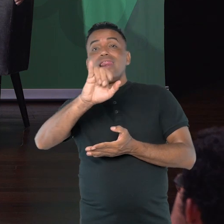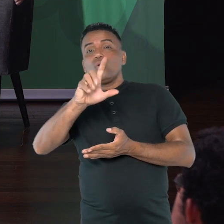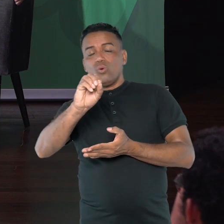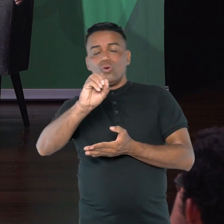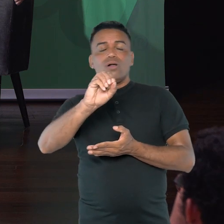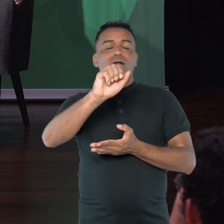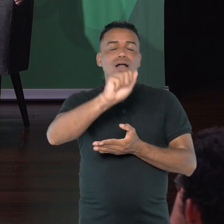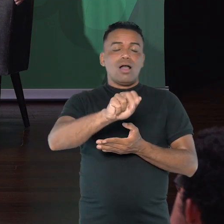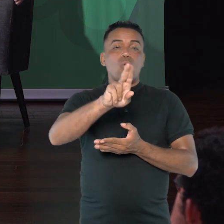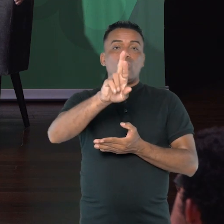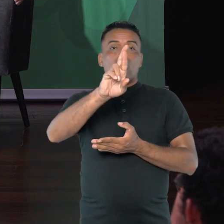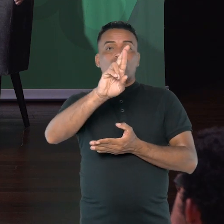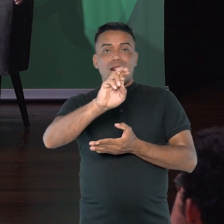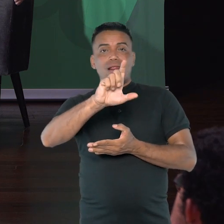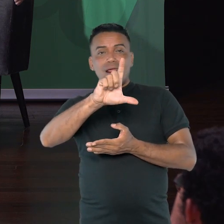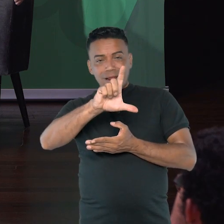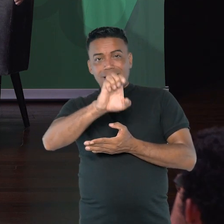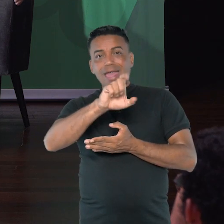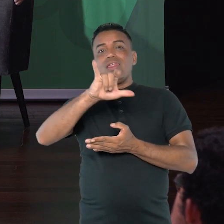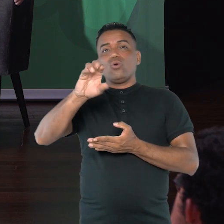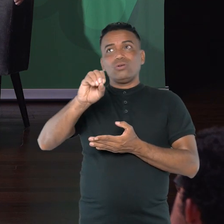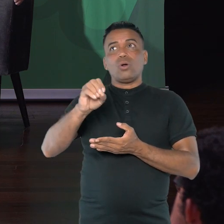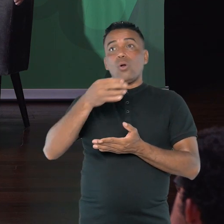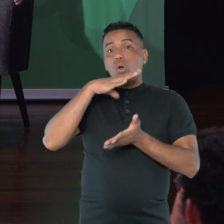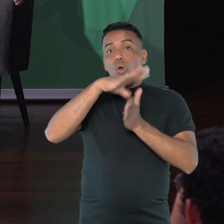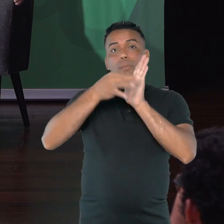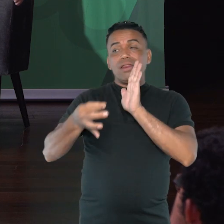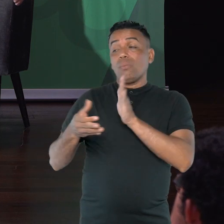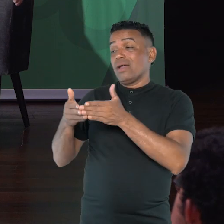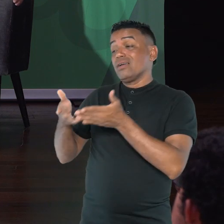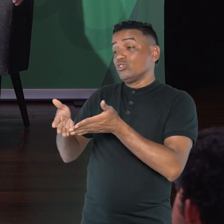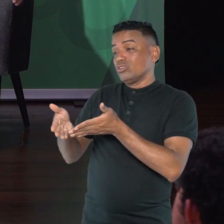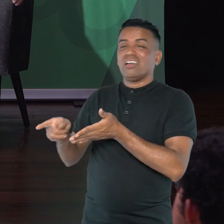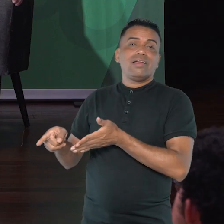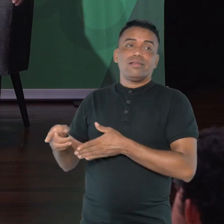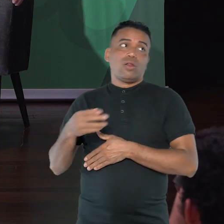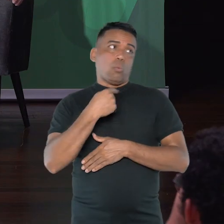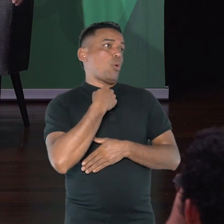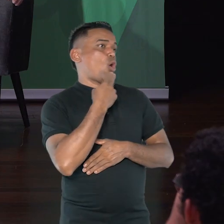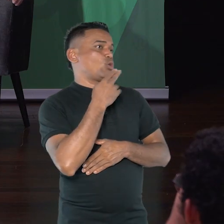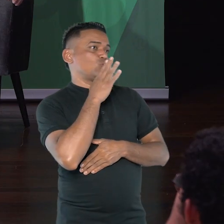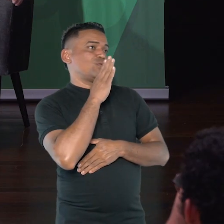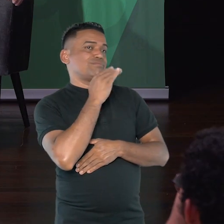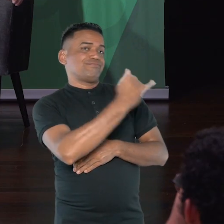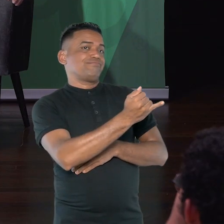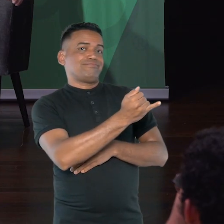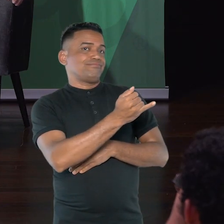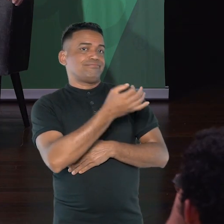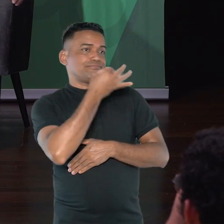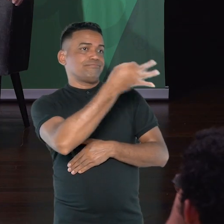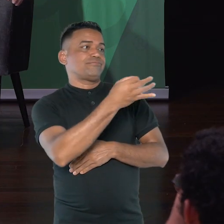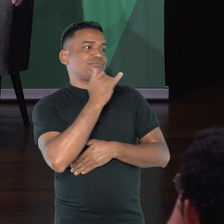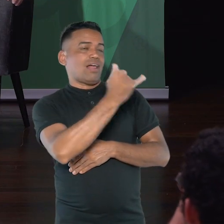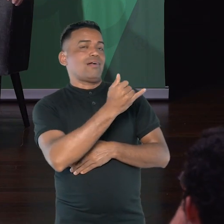editora, ele pede a opinião do escutador e ele fala, não estou autorizado, eu não estou autorizado a falar.